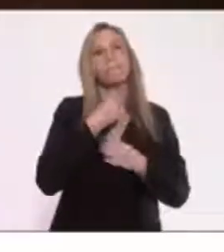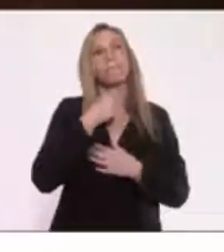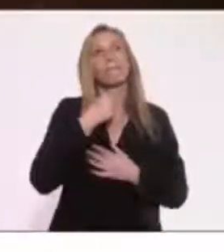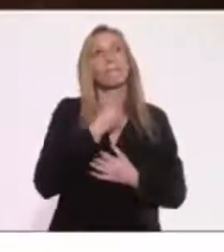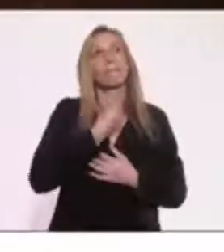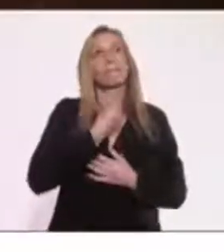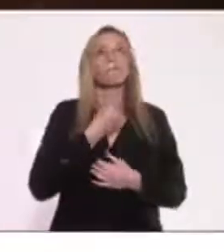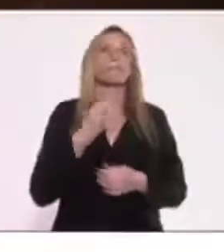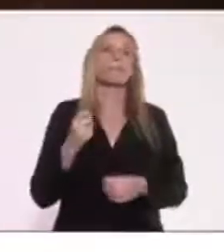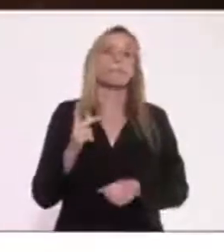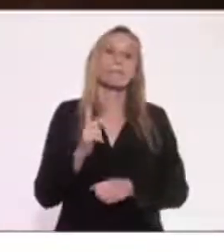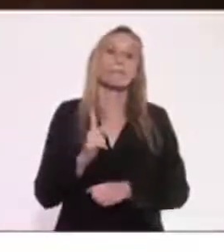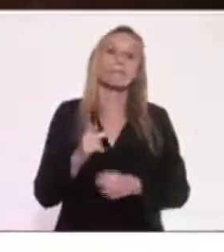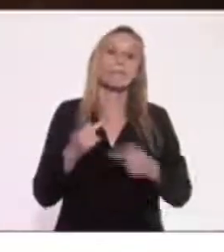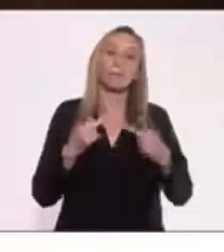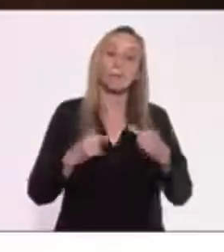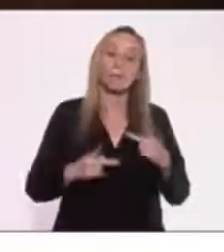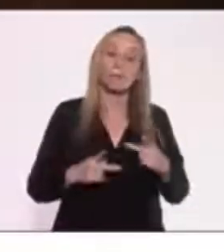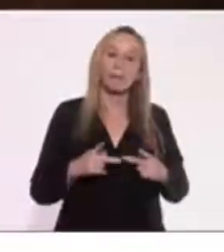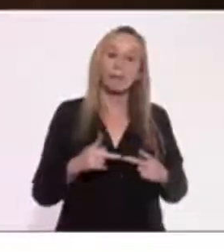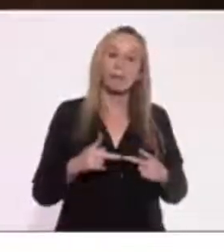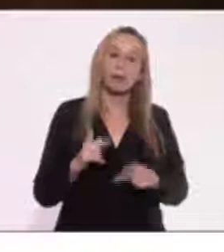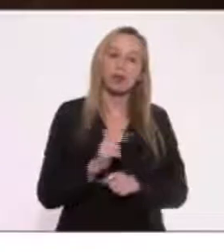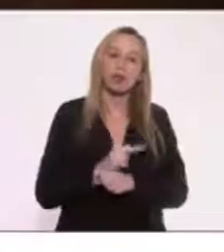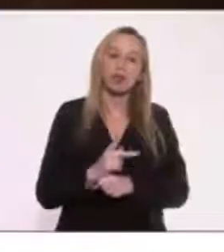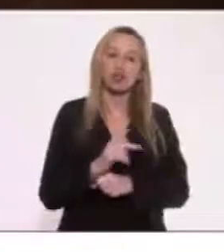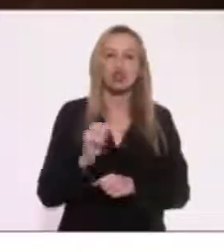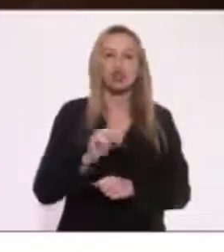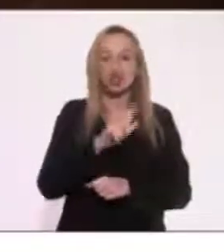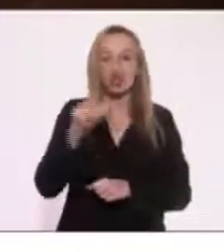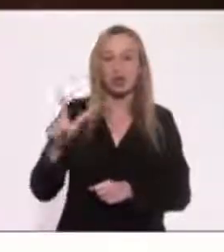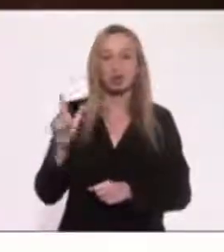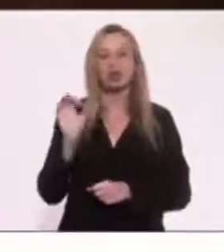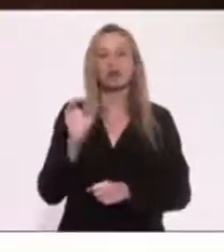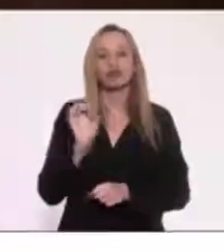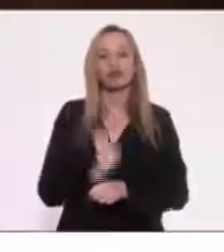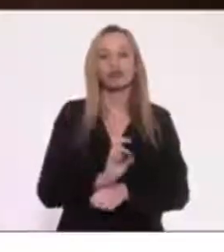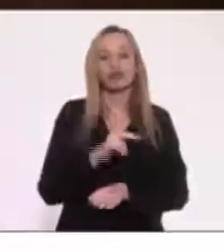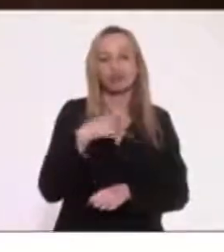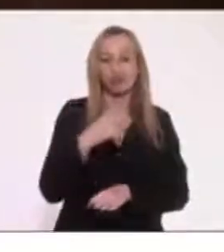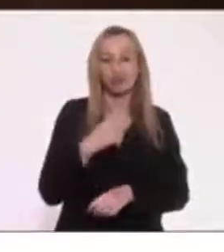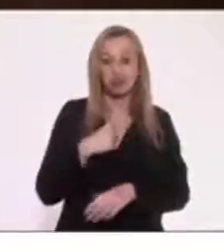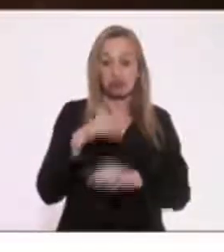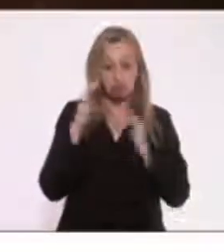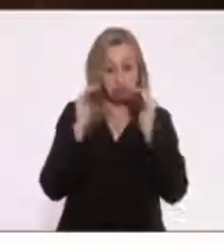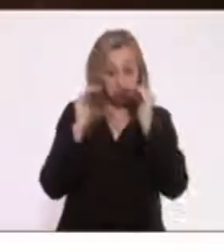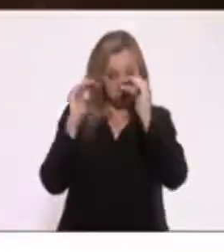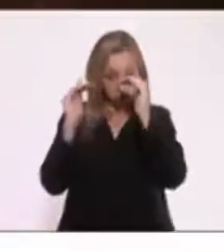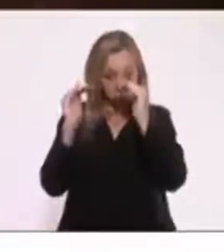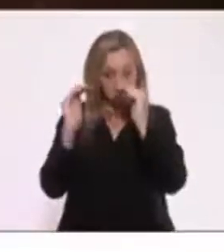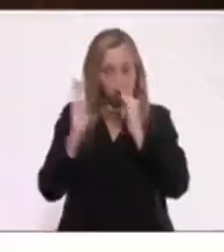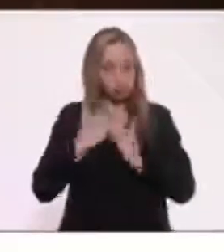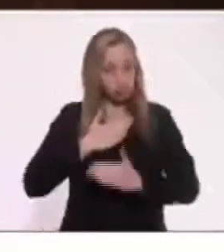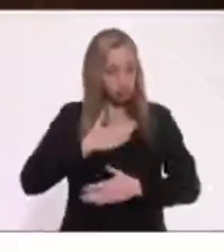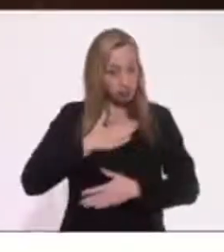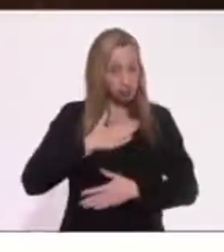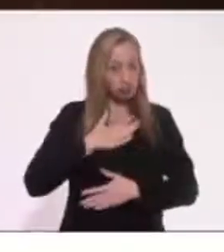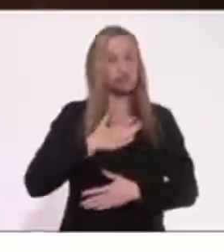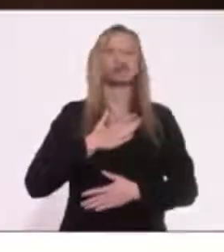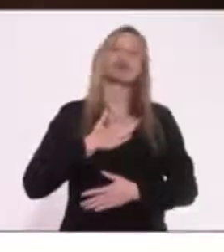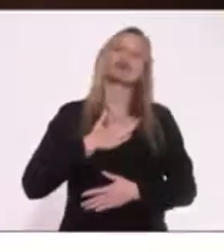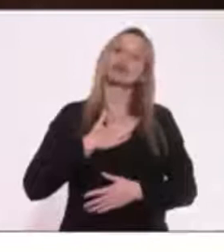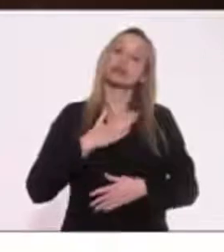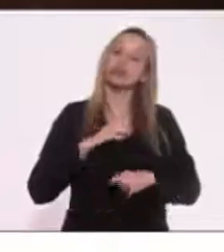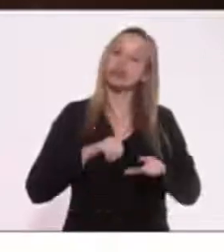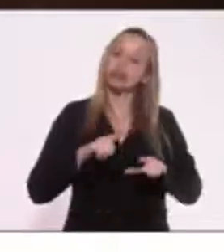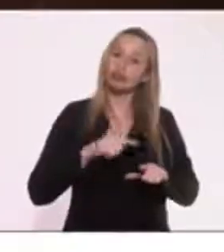gesto que a Procuradoria-Geral do Estado tem tido. Com o maior respeito, até porque, na minha função, eu sou um